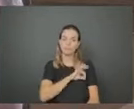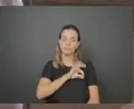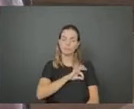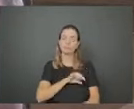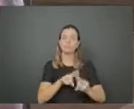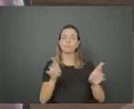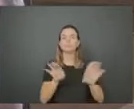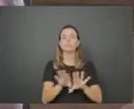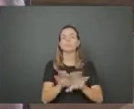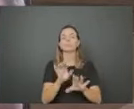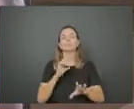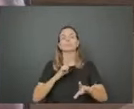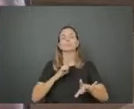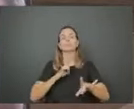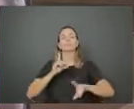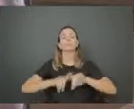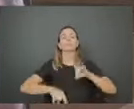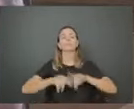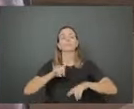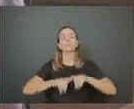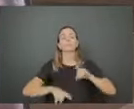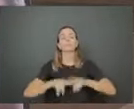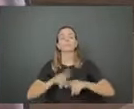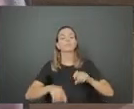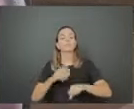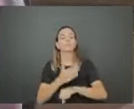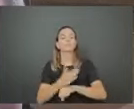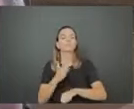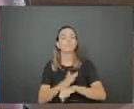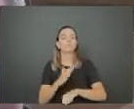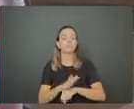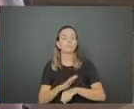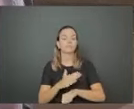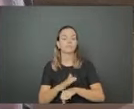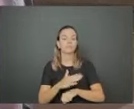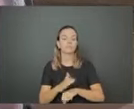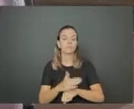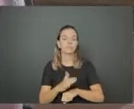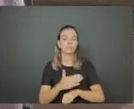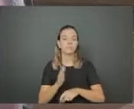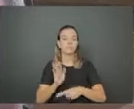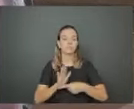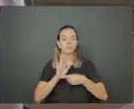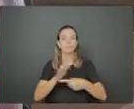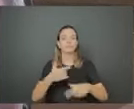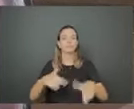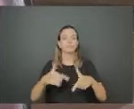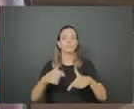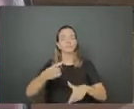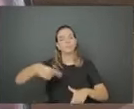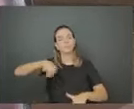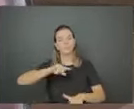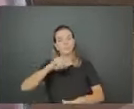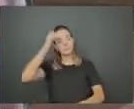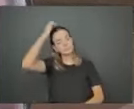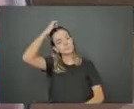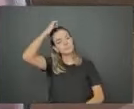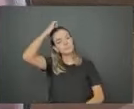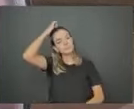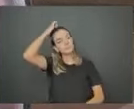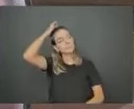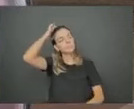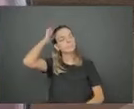equipamentos úteis e competitivos para esse trabalho tão desgastante de vocês. Mas, em tudo, parabenizar